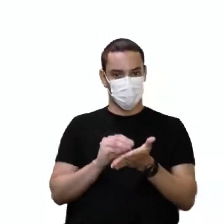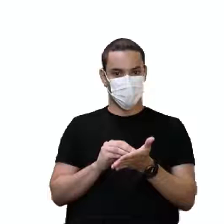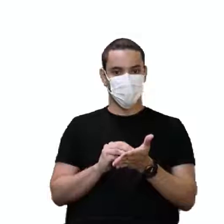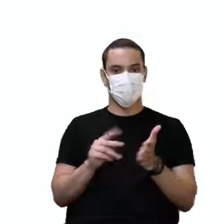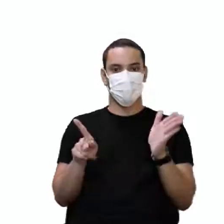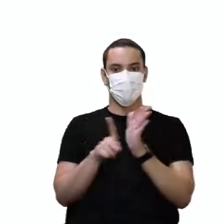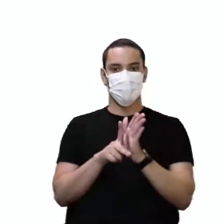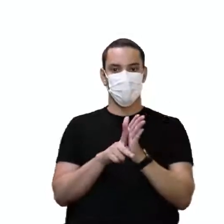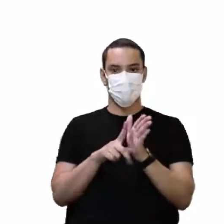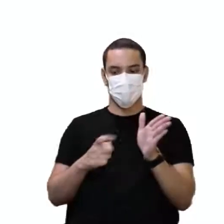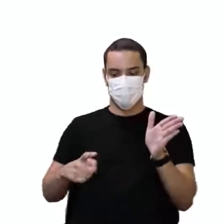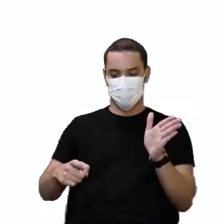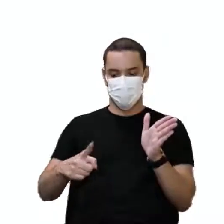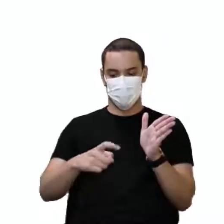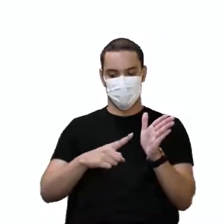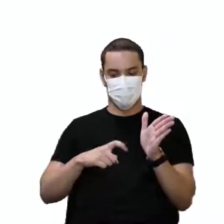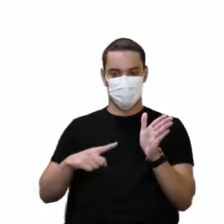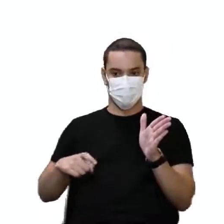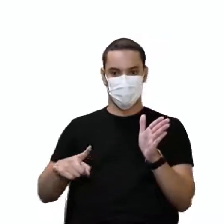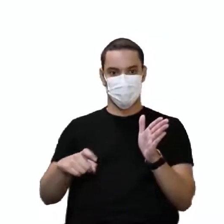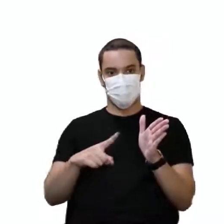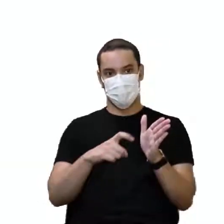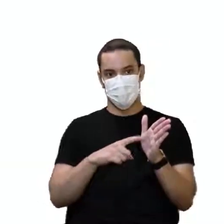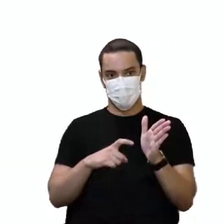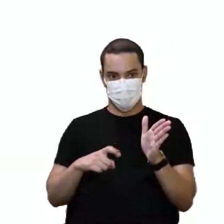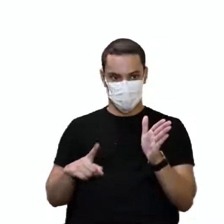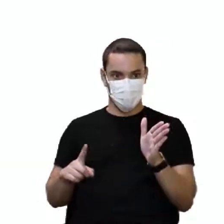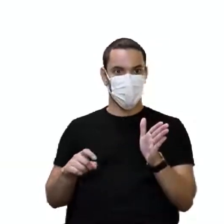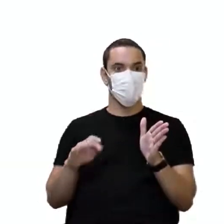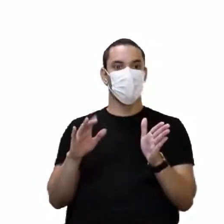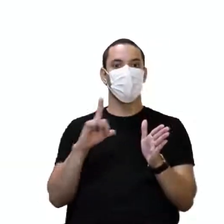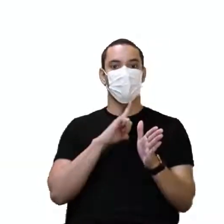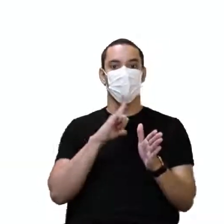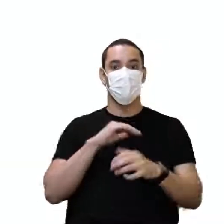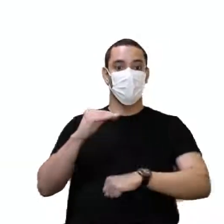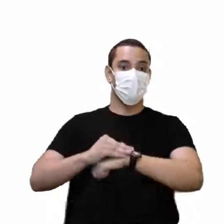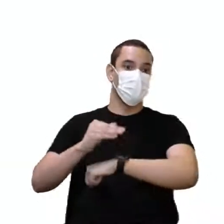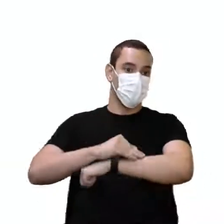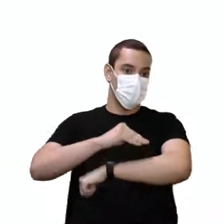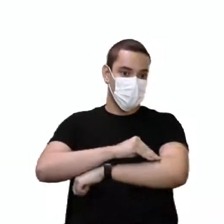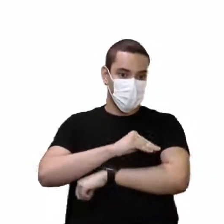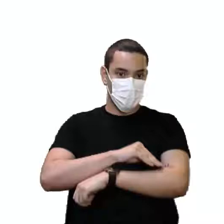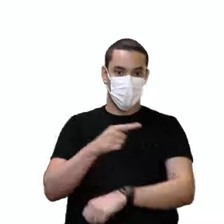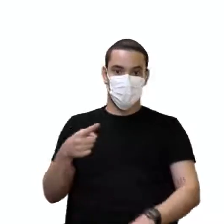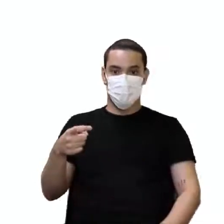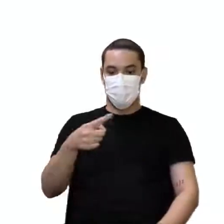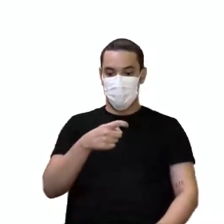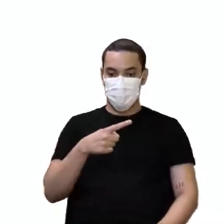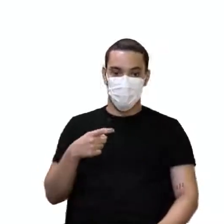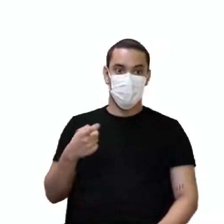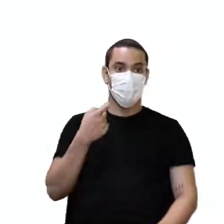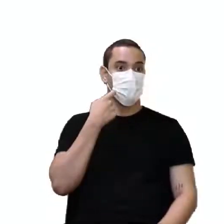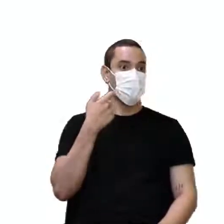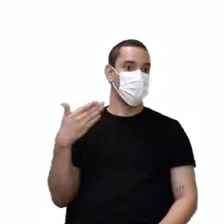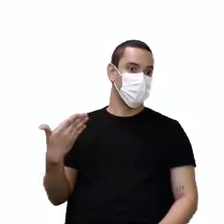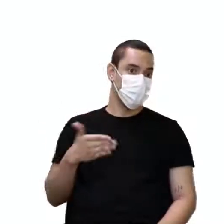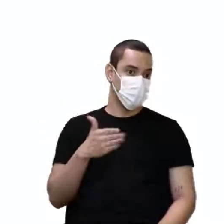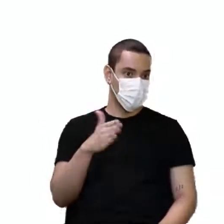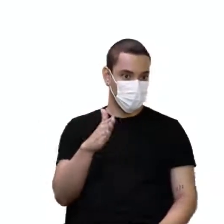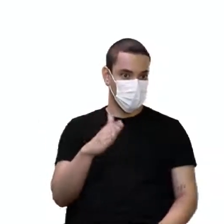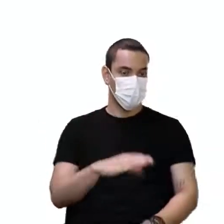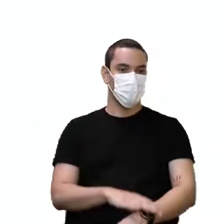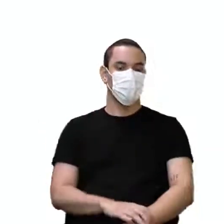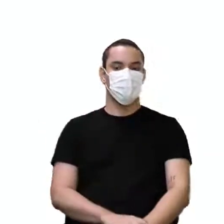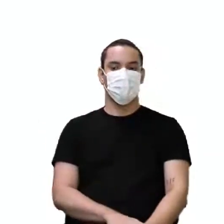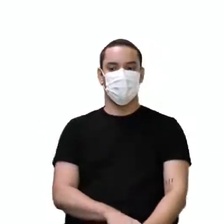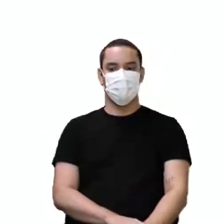larval. Né? A gente vem aí para os anfíbios, a gente também tem esse desenvolvimento incompleto nos peixes. Mas